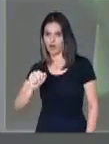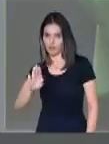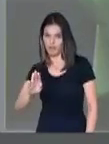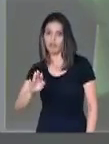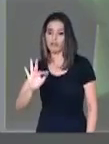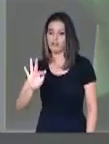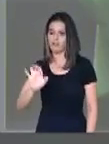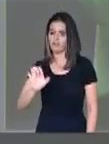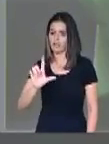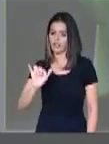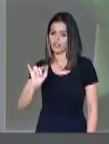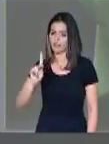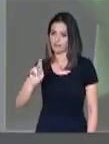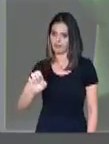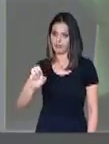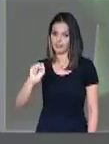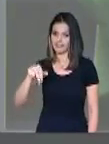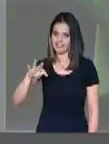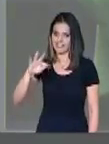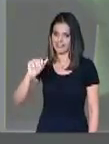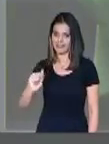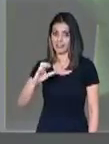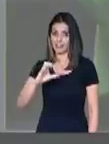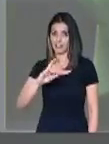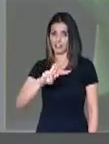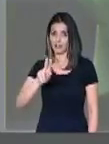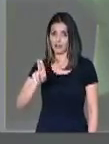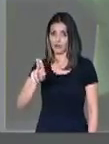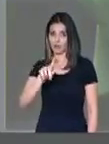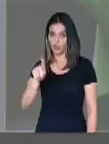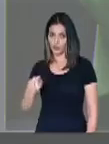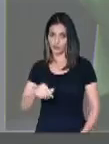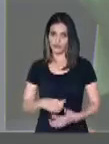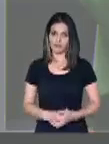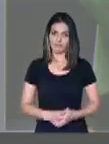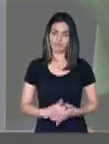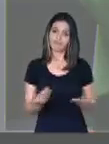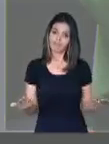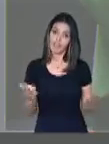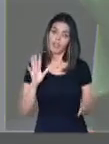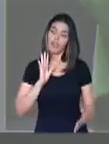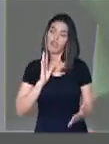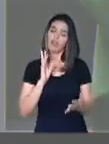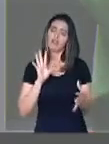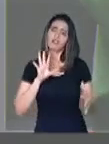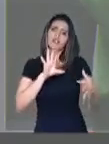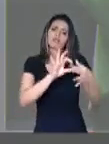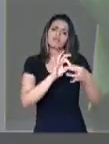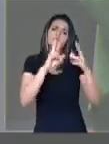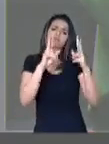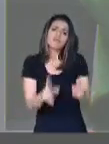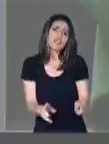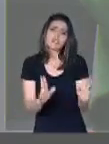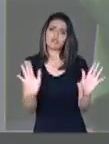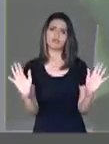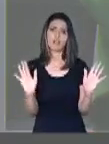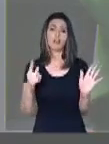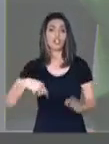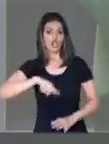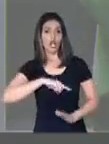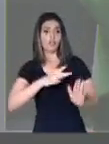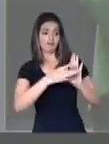Santa Cruz, e nós não podemos desvincular uma coisa da outra, presidente. Nós estamos aqui no